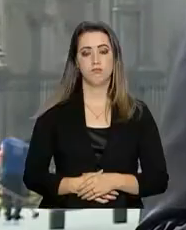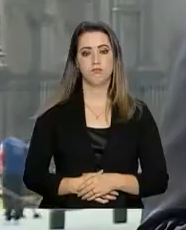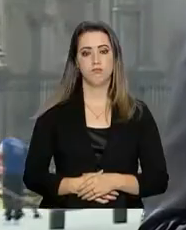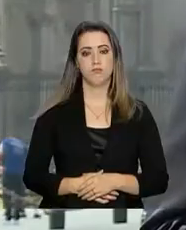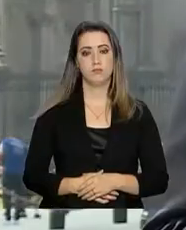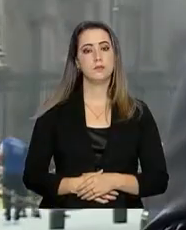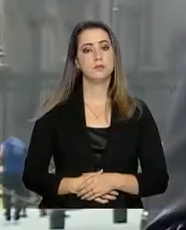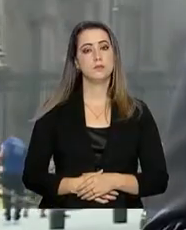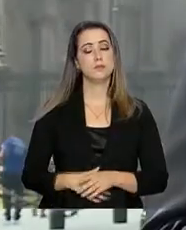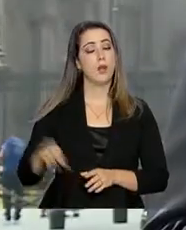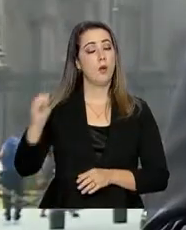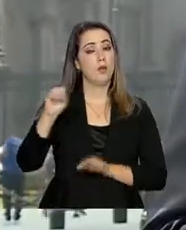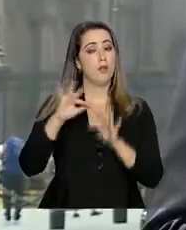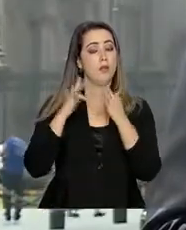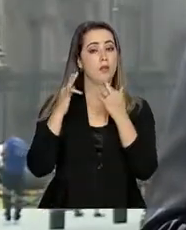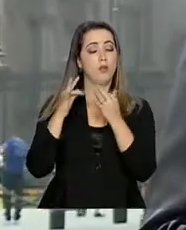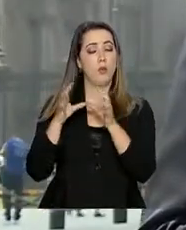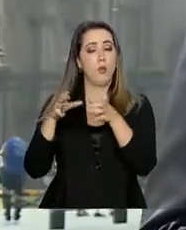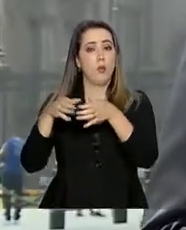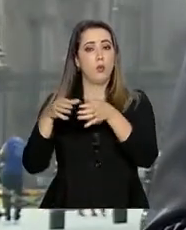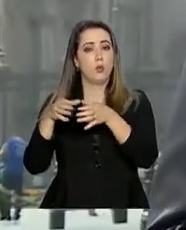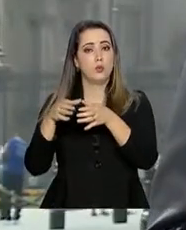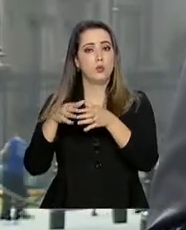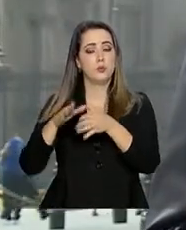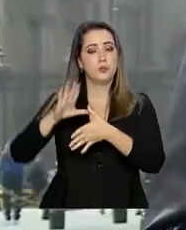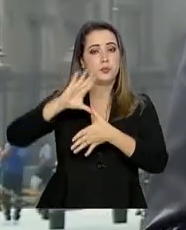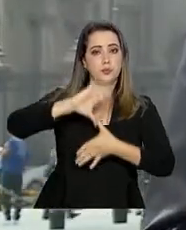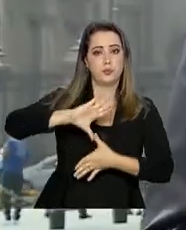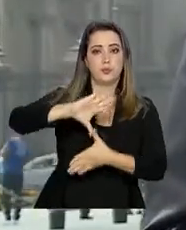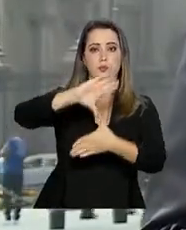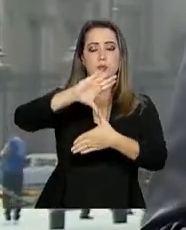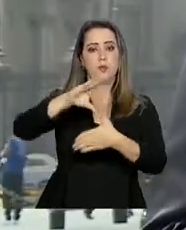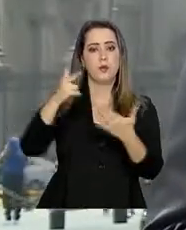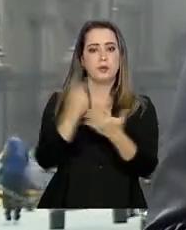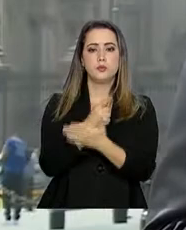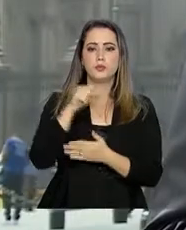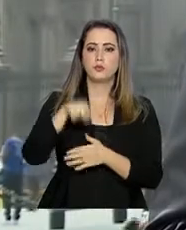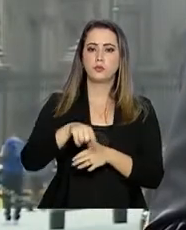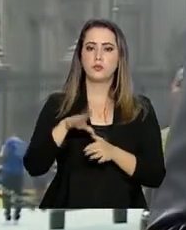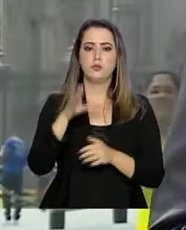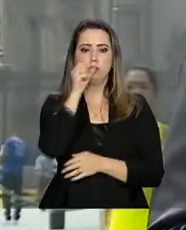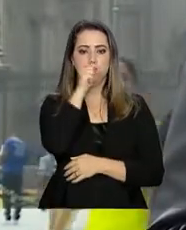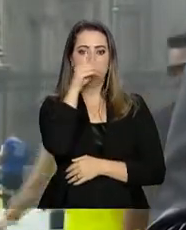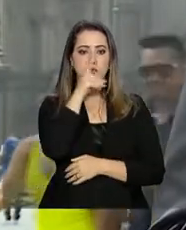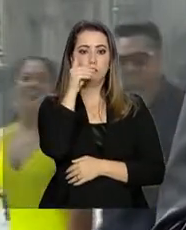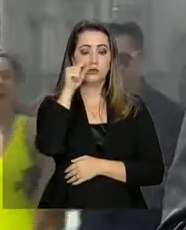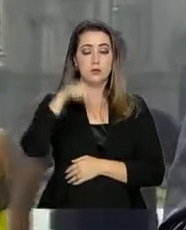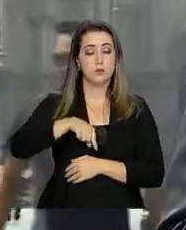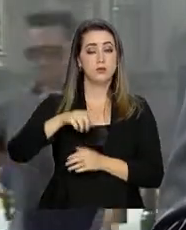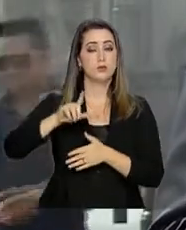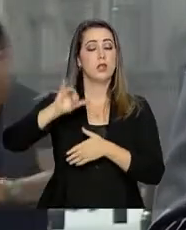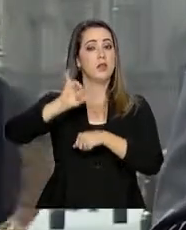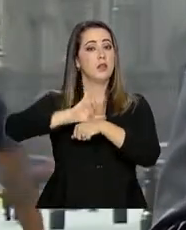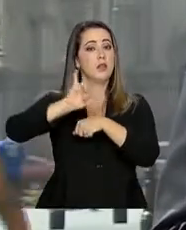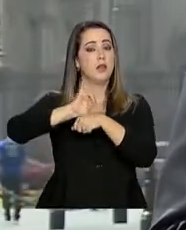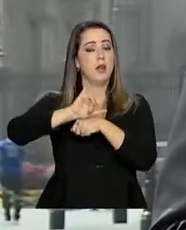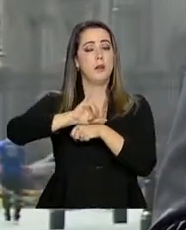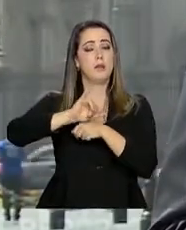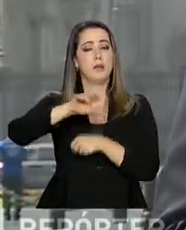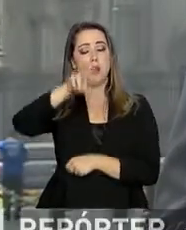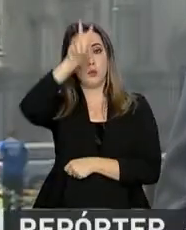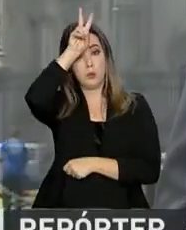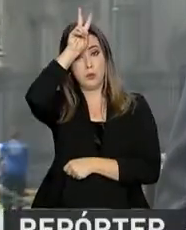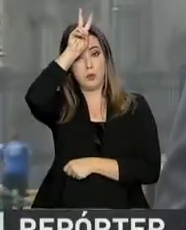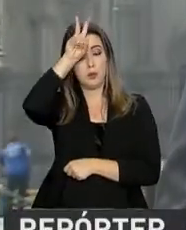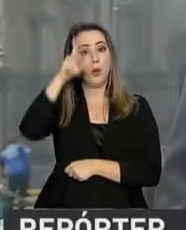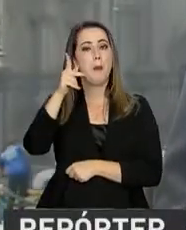A 8ª Cúpula das Américas ocorre neste fim de semana aqui em Lima, no Peru. Estão confirmados pelo menos